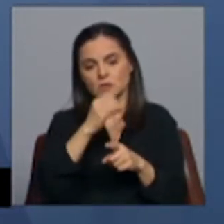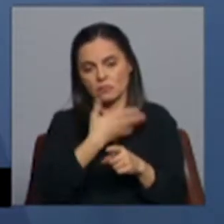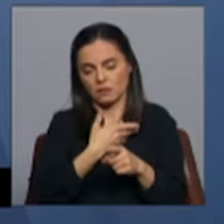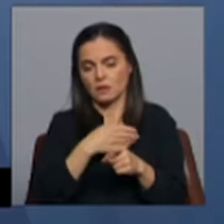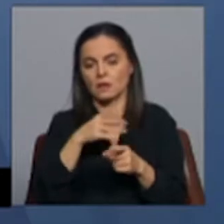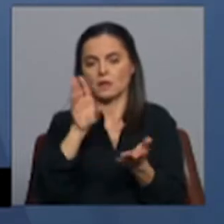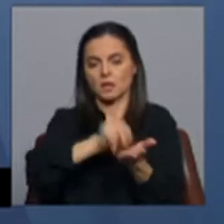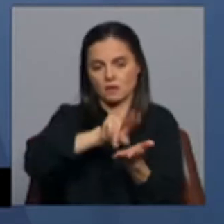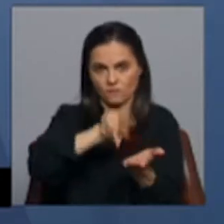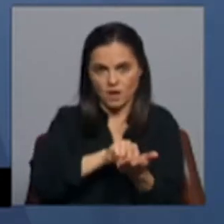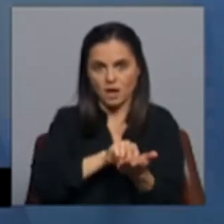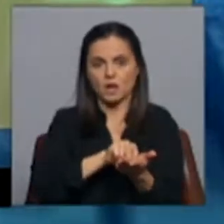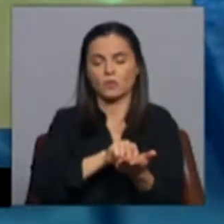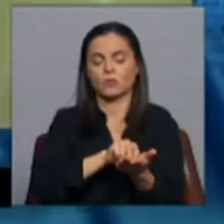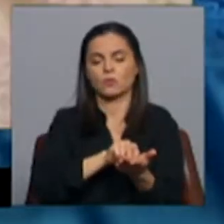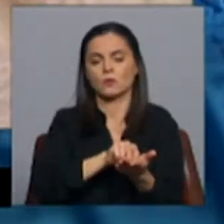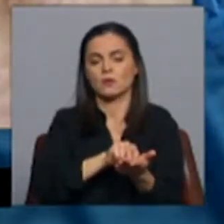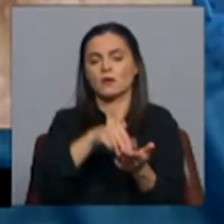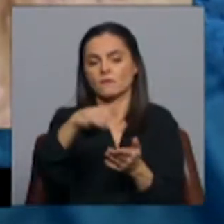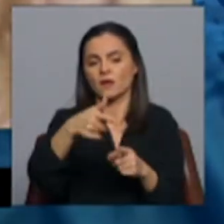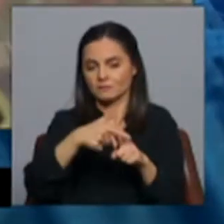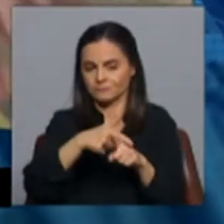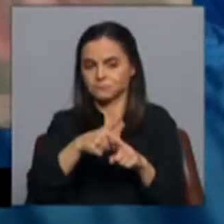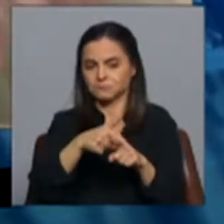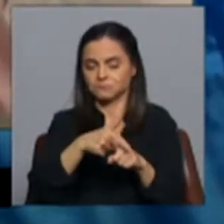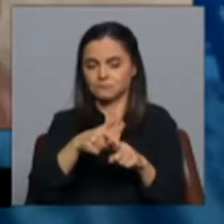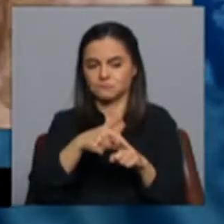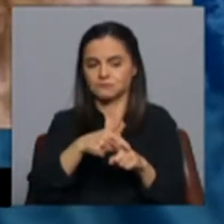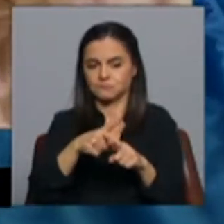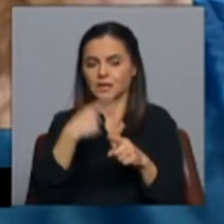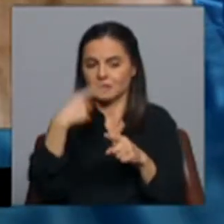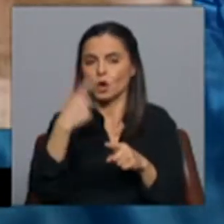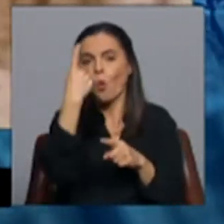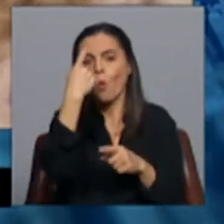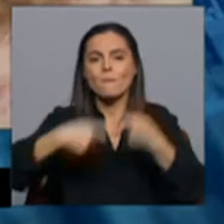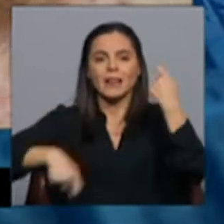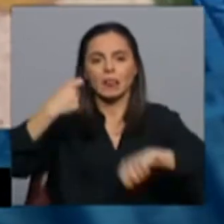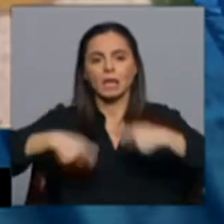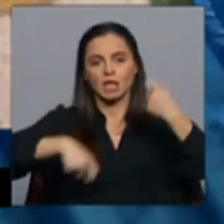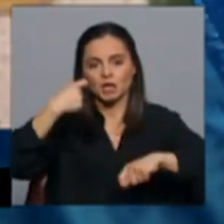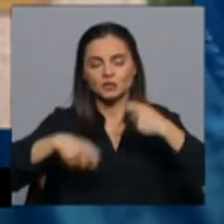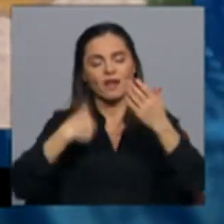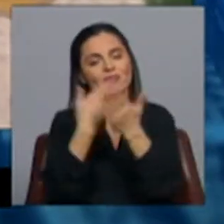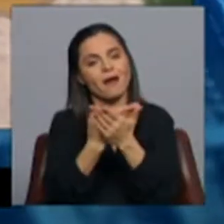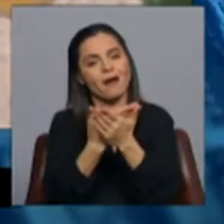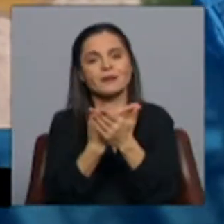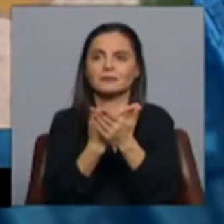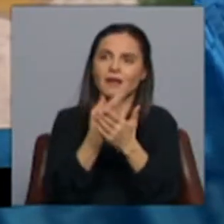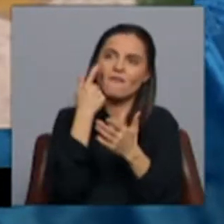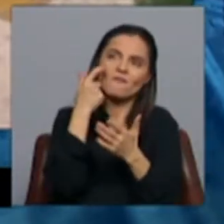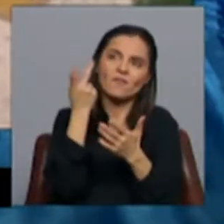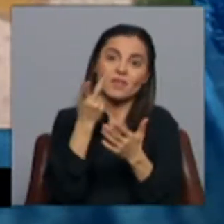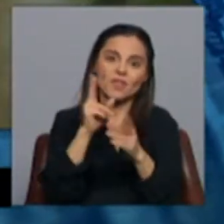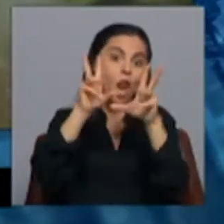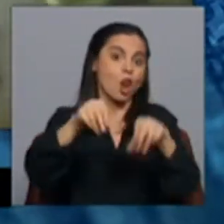com programações e vai ser muito interessante ao vivo ter um baterista a dar, portanto, uma vida nunca antes